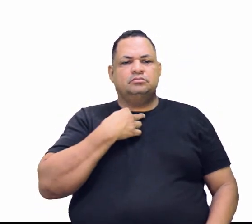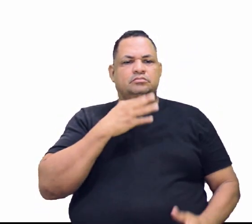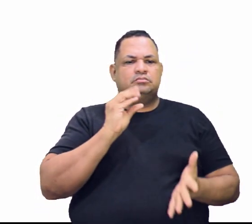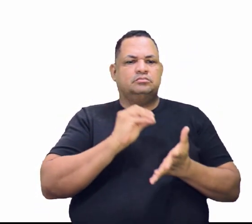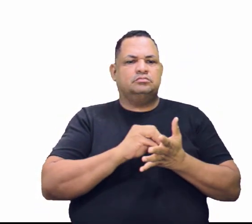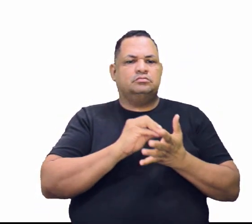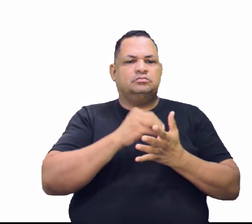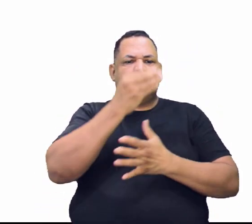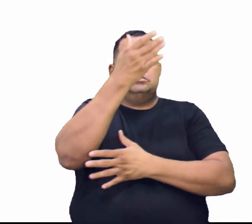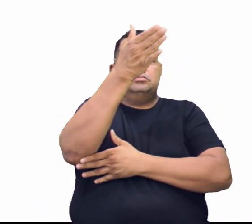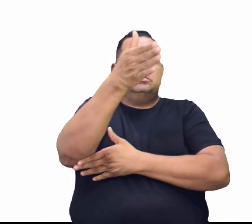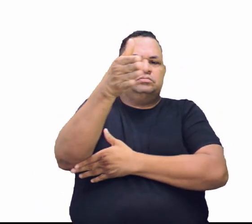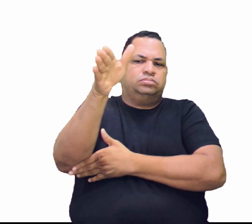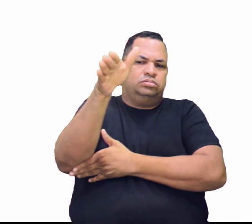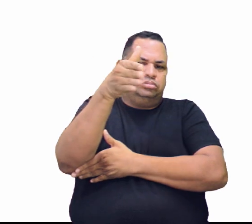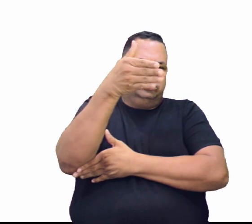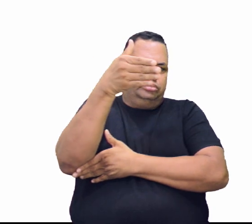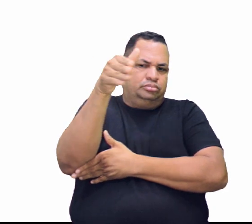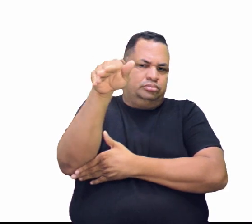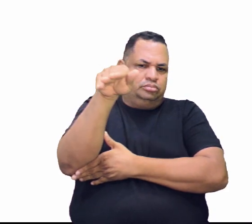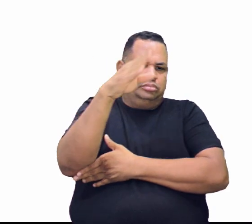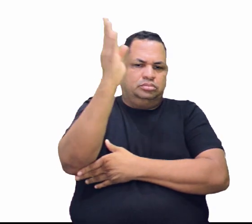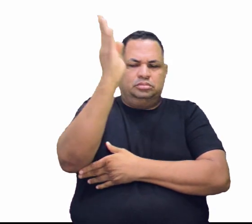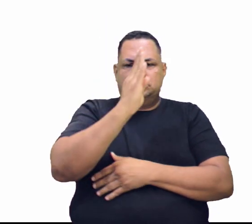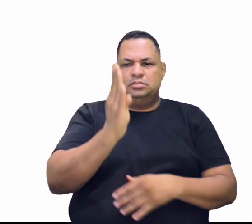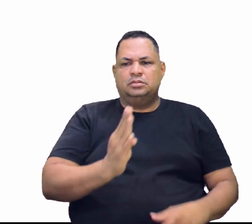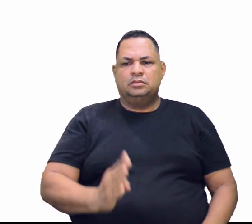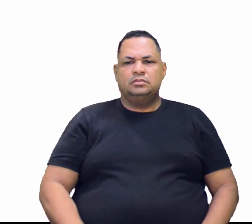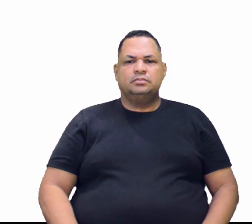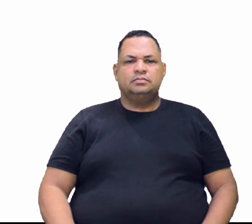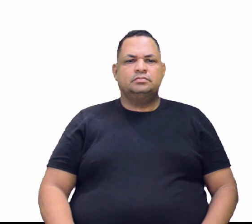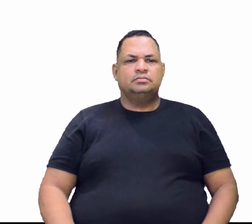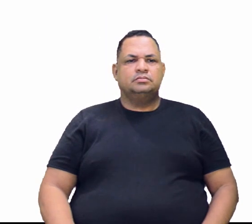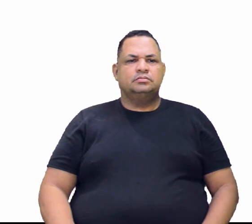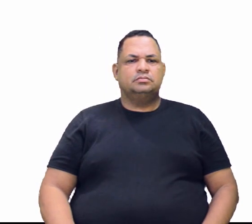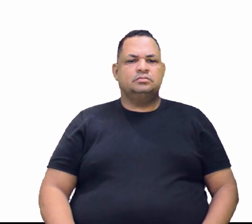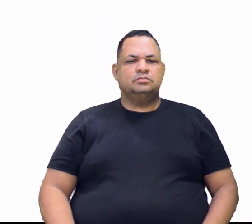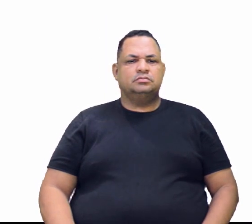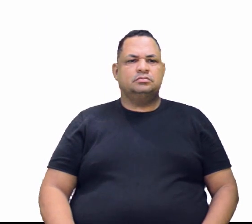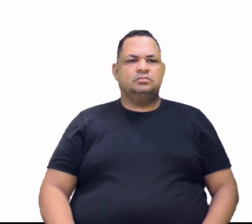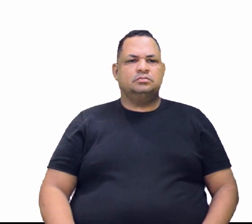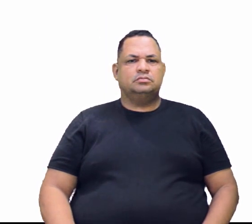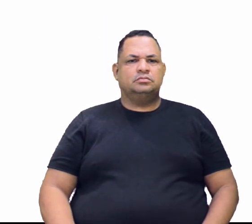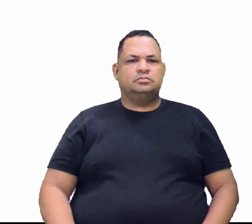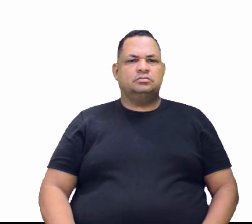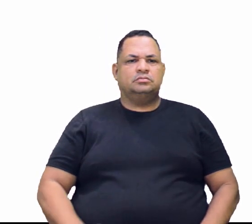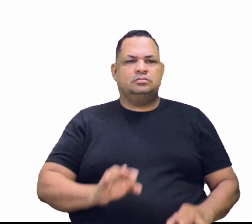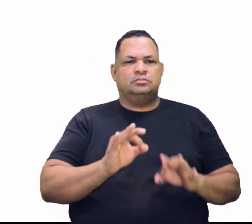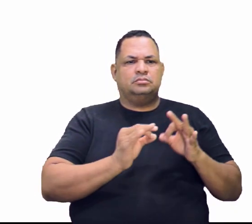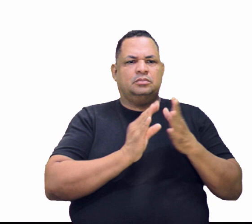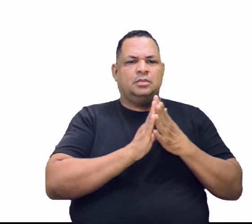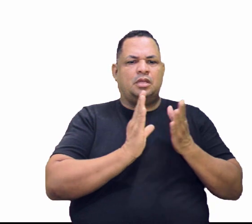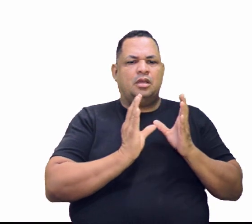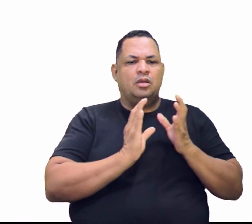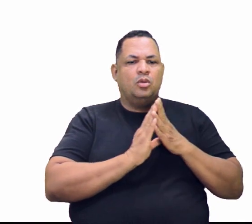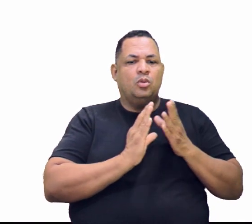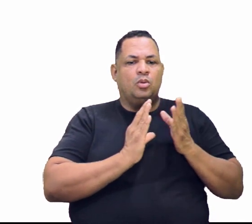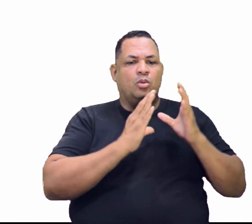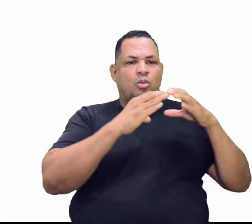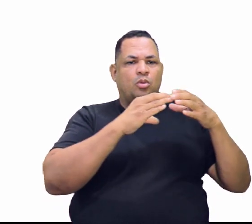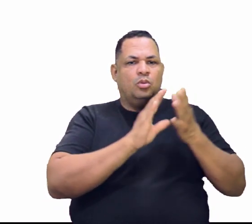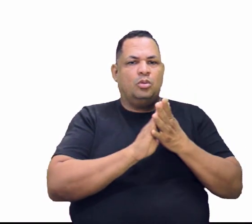passava... Olha aqui, ó. Um porte. Percebe isso aí? Olha aqui, ó. Aqui é um